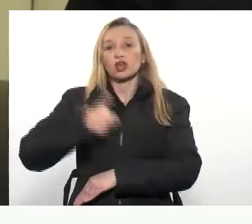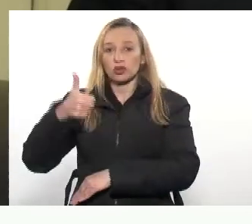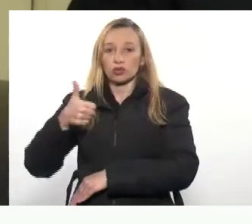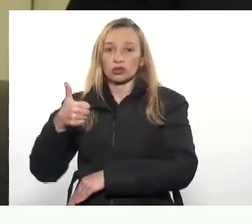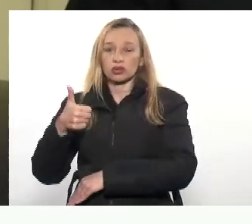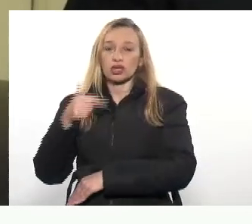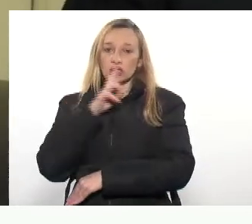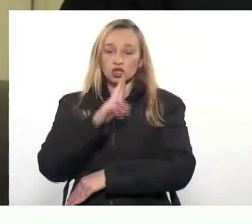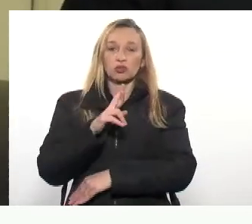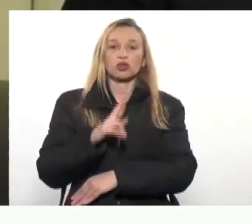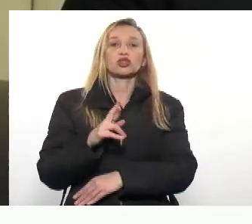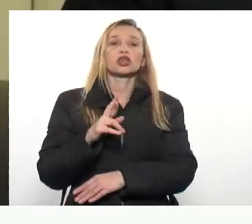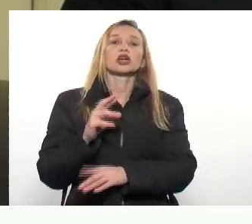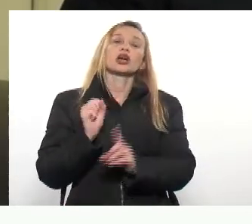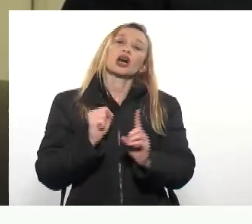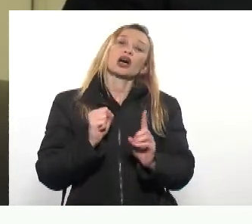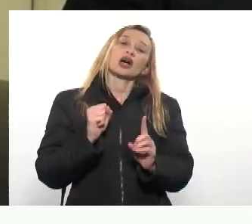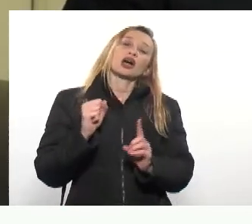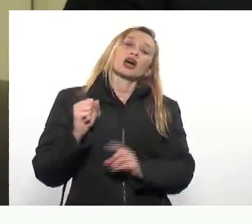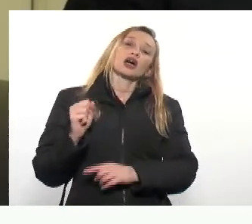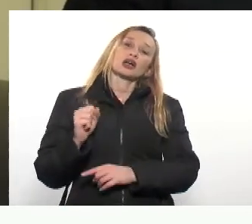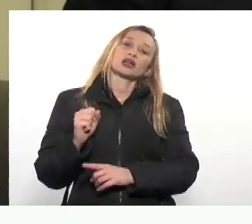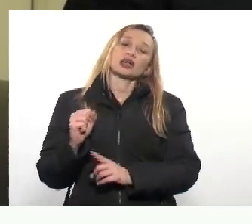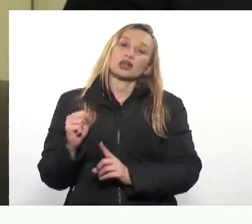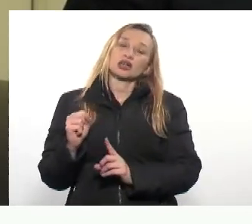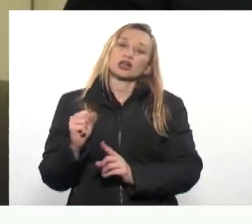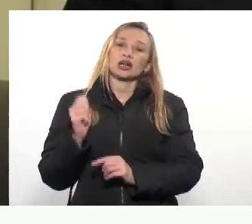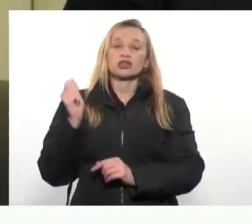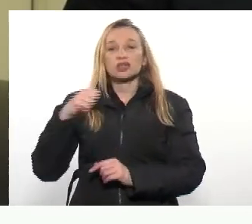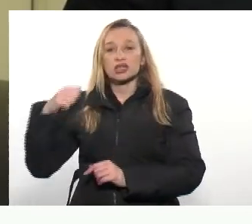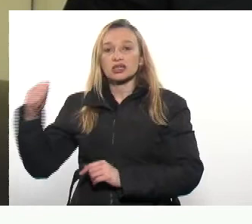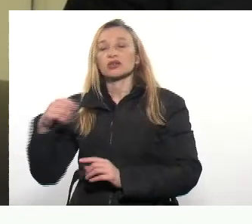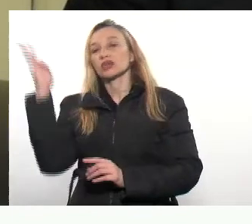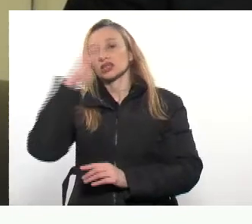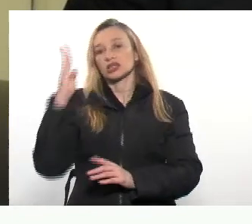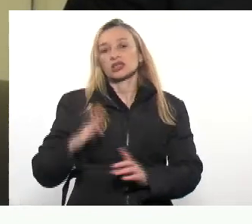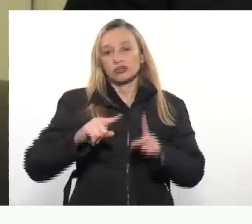conclusão. Na Associação Brasileira de Agências Reguladoras,